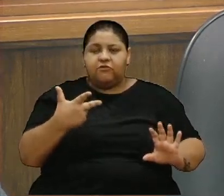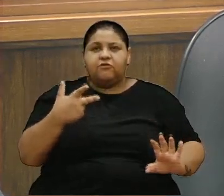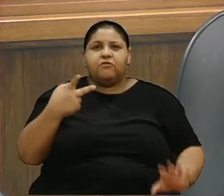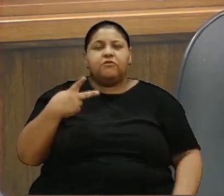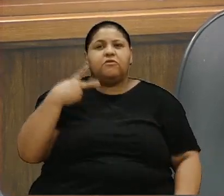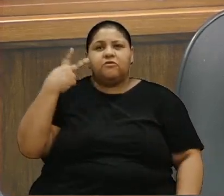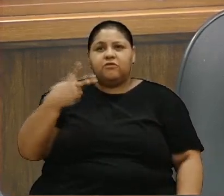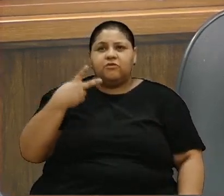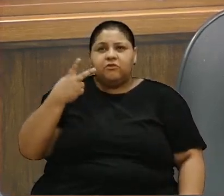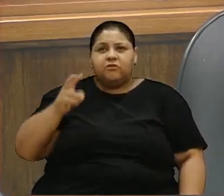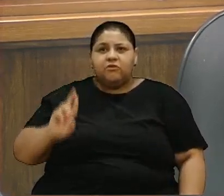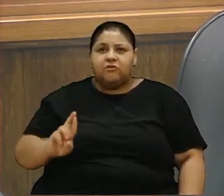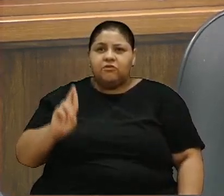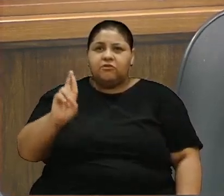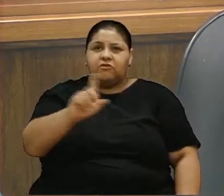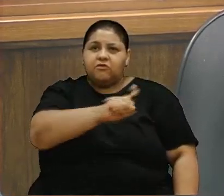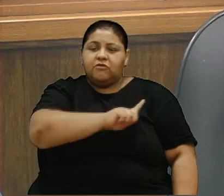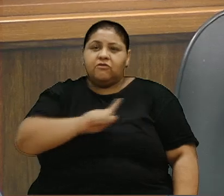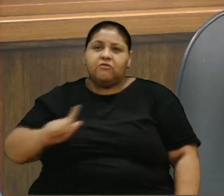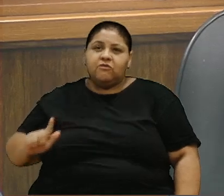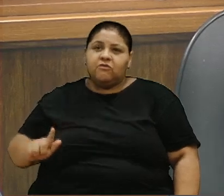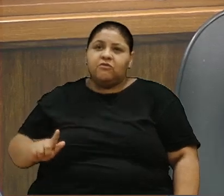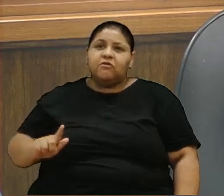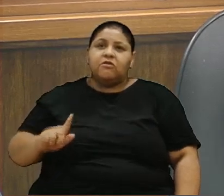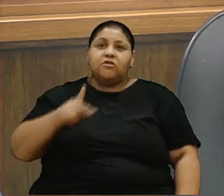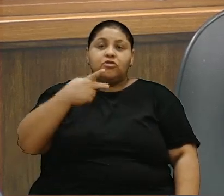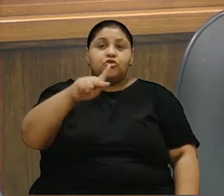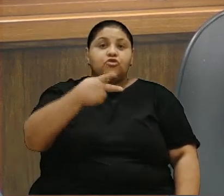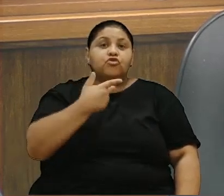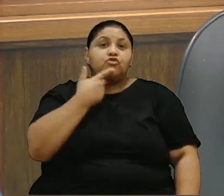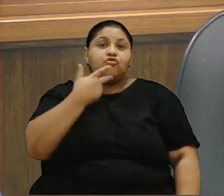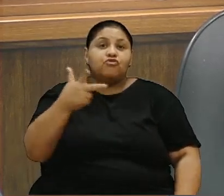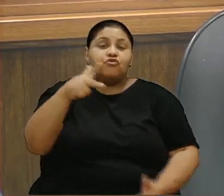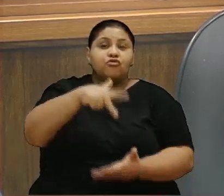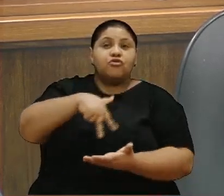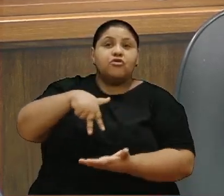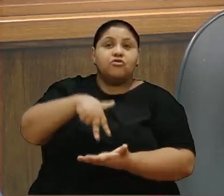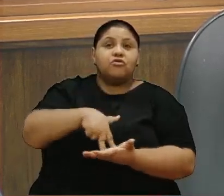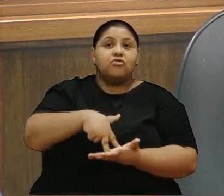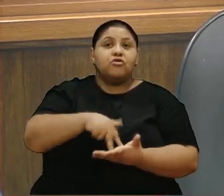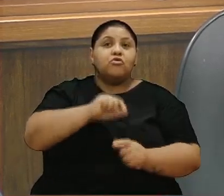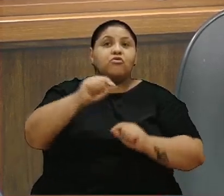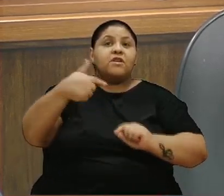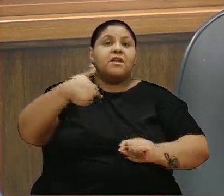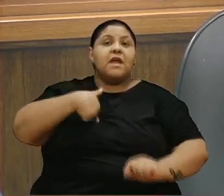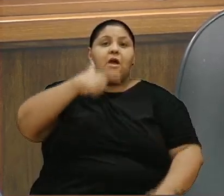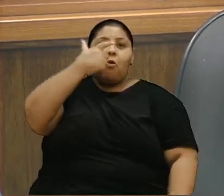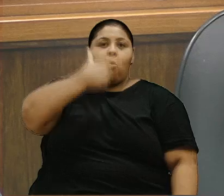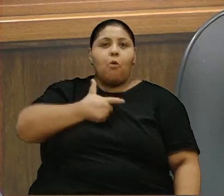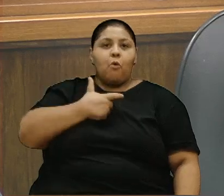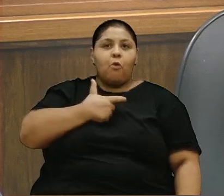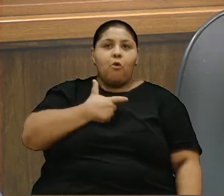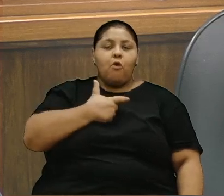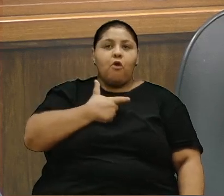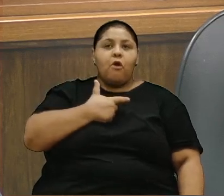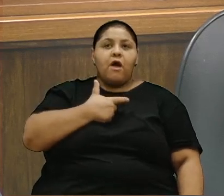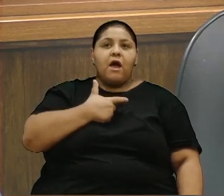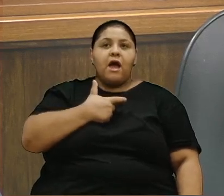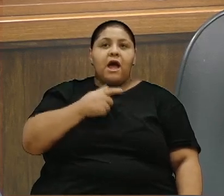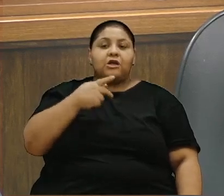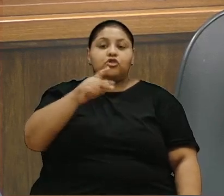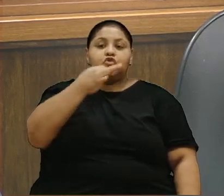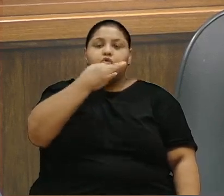vereador representante do governo disse, que sua fala na tribuna foi o que ele acha, foi o seu